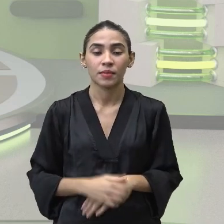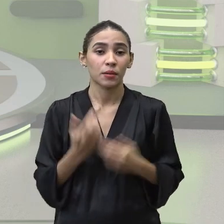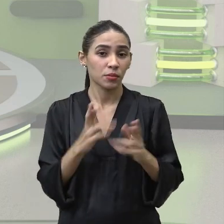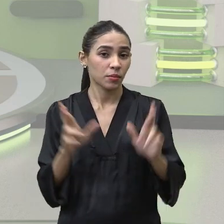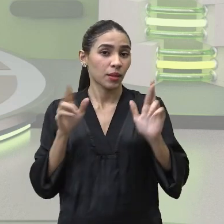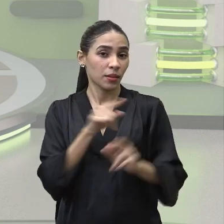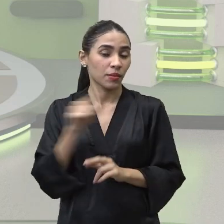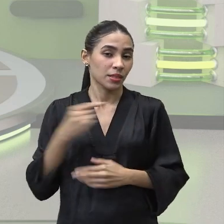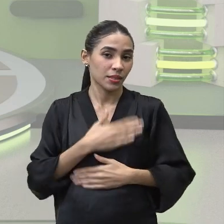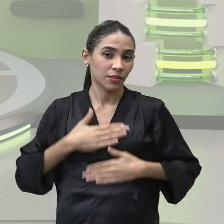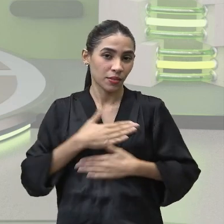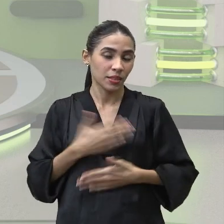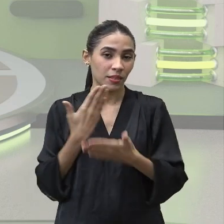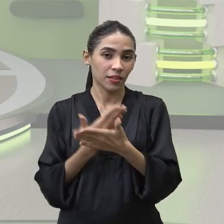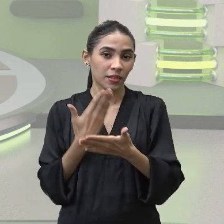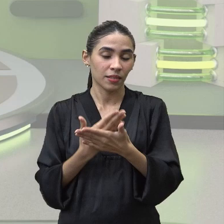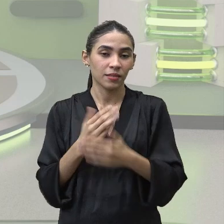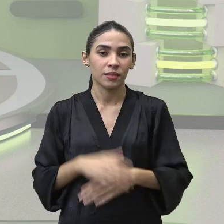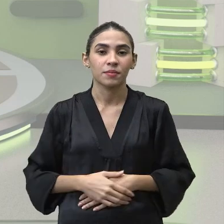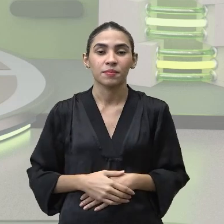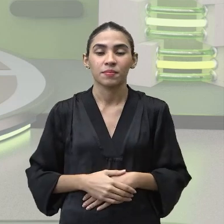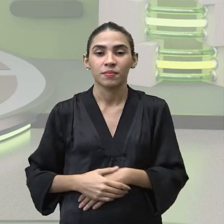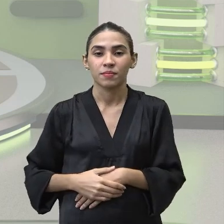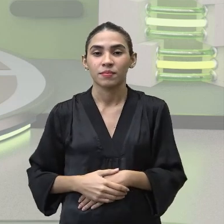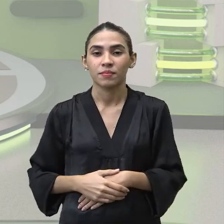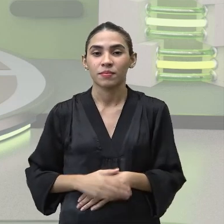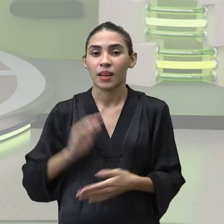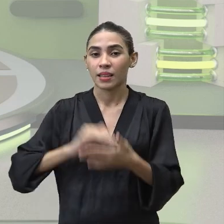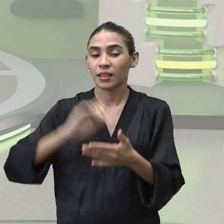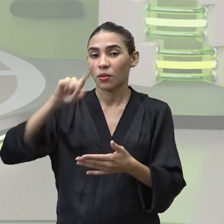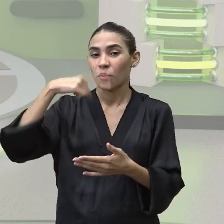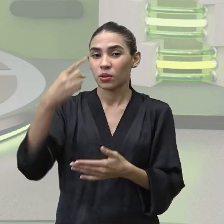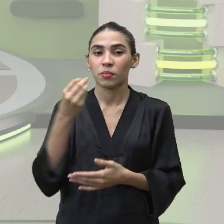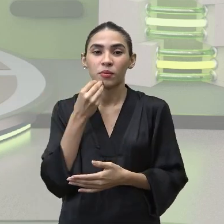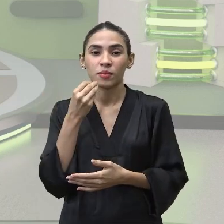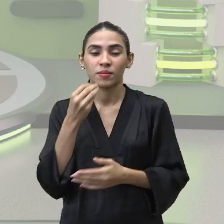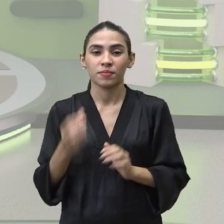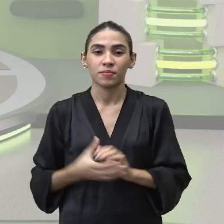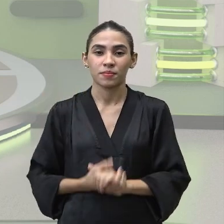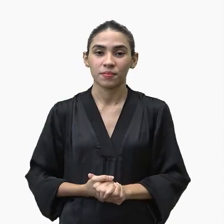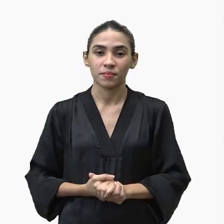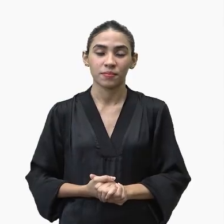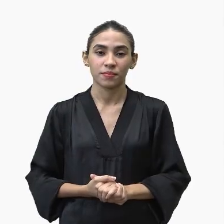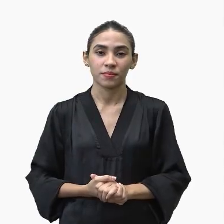Eu espero que vocês tenham gostado muito da nossa aula de hoje e até a próxima.